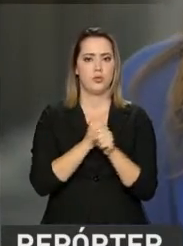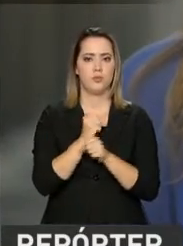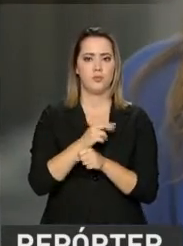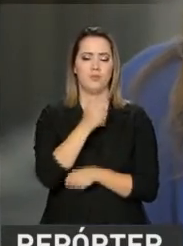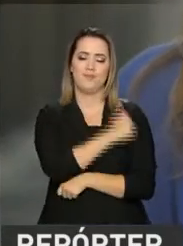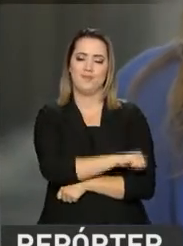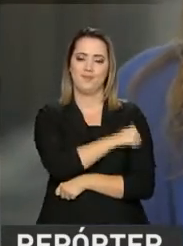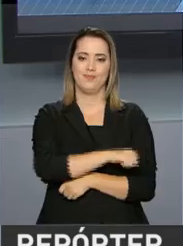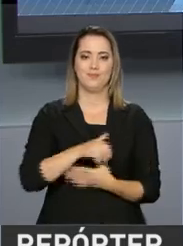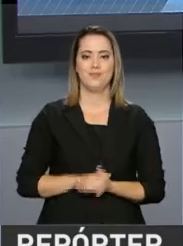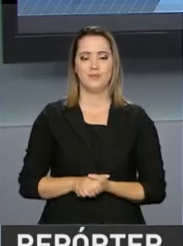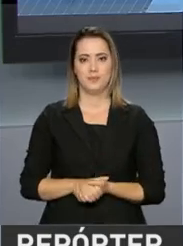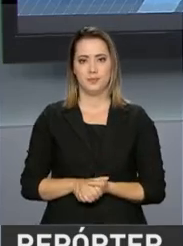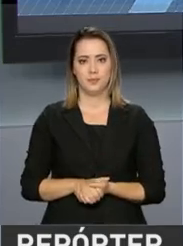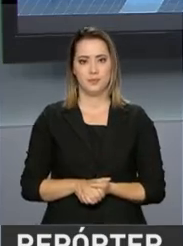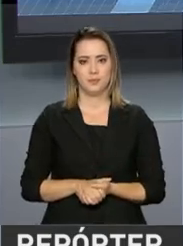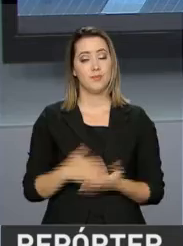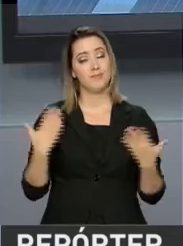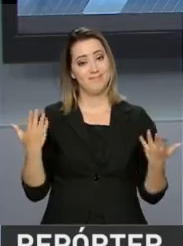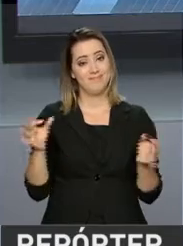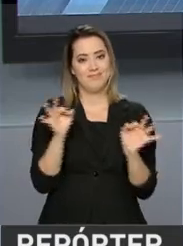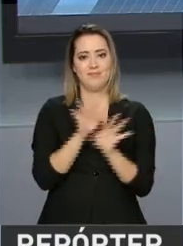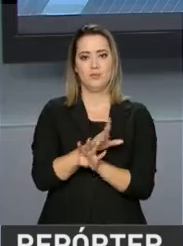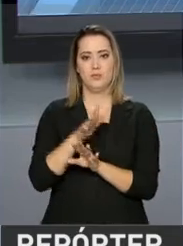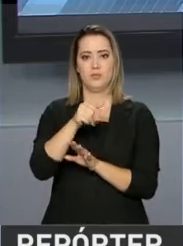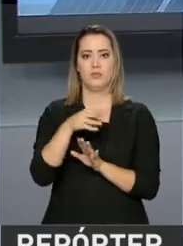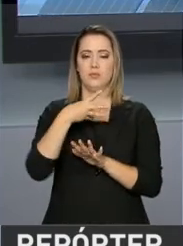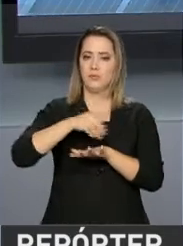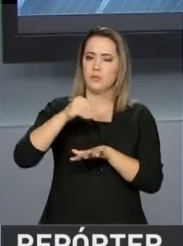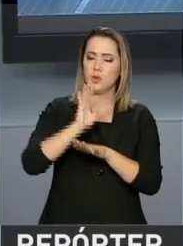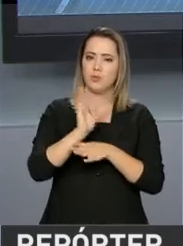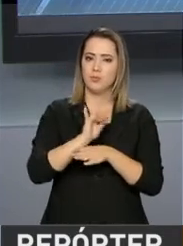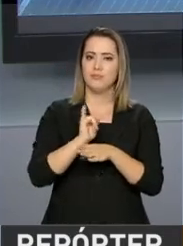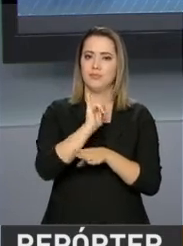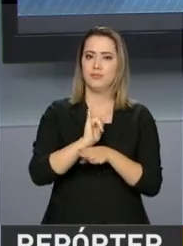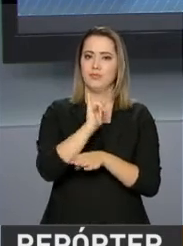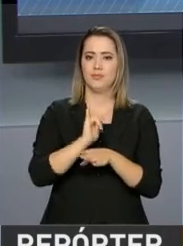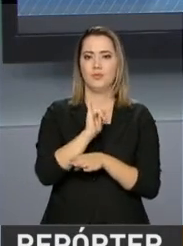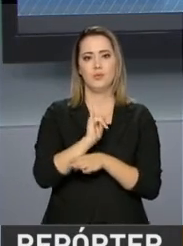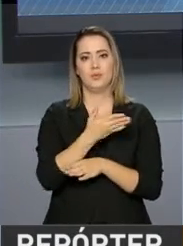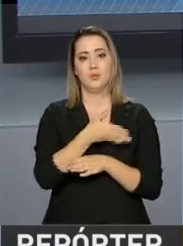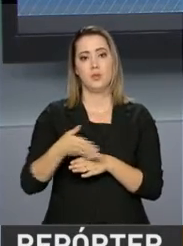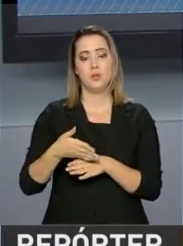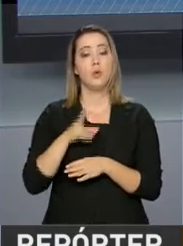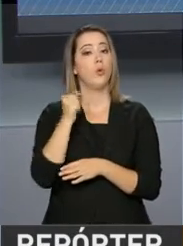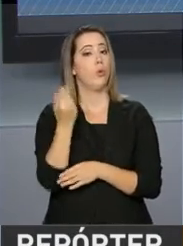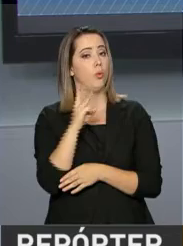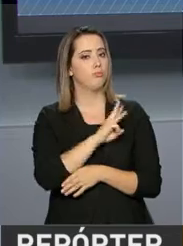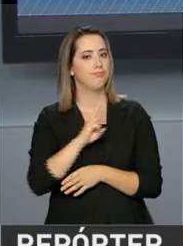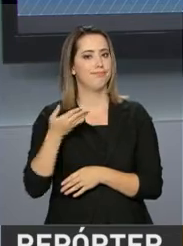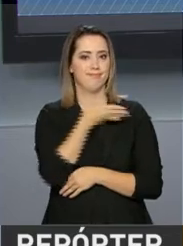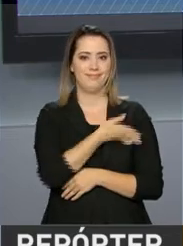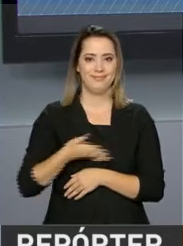janeiro natália melo esta edição termina que todas as reportagens você confere em nosso canal no youtube ou em nossa